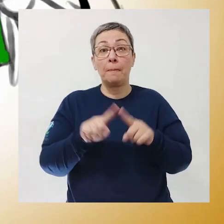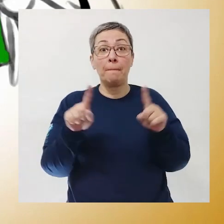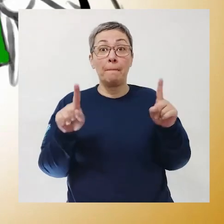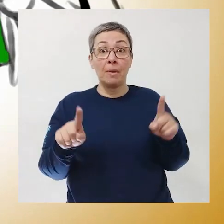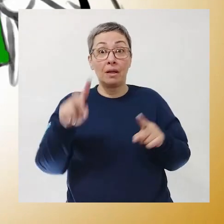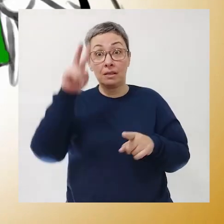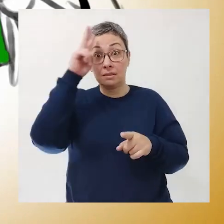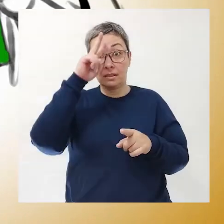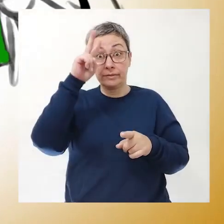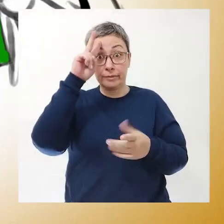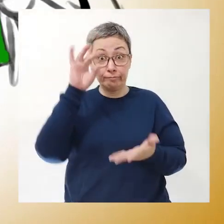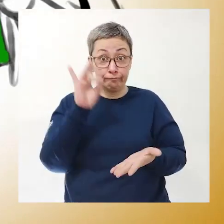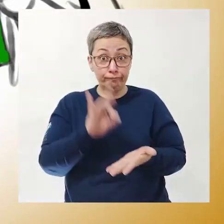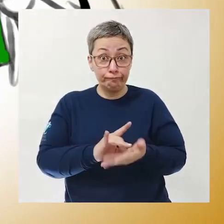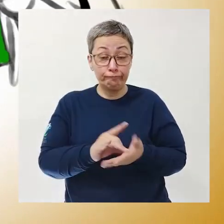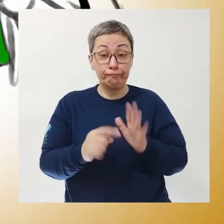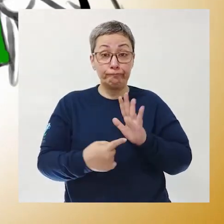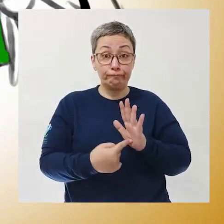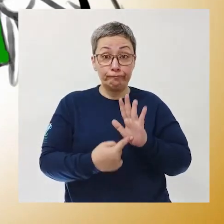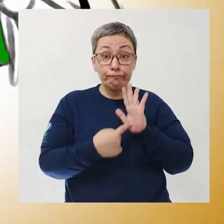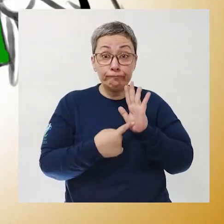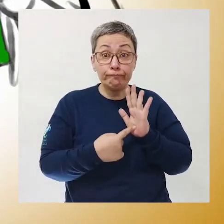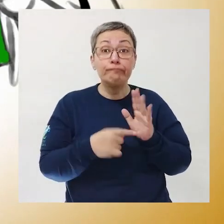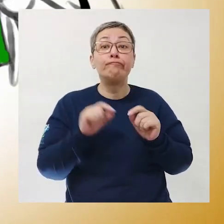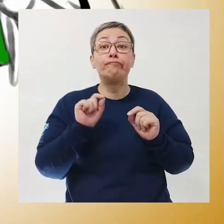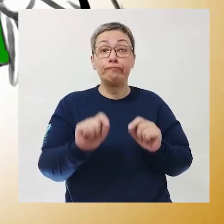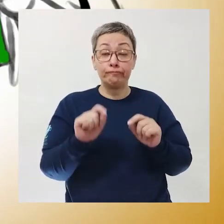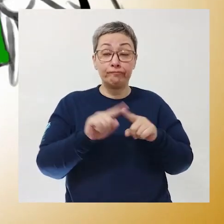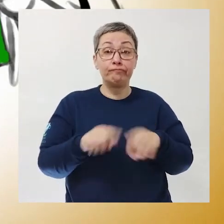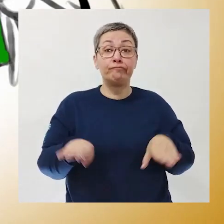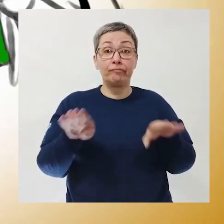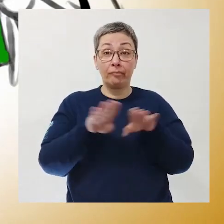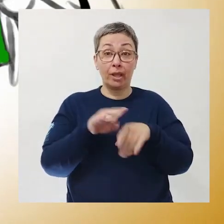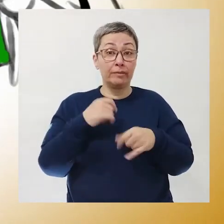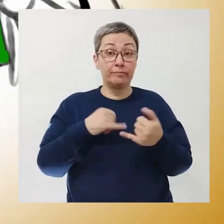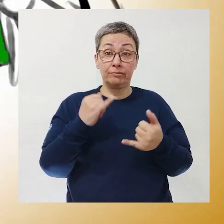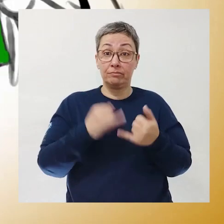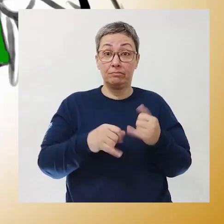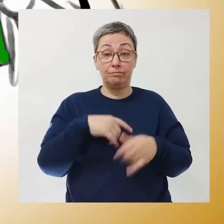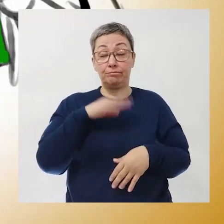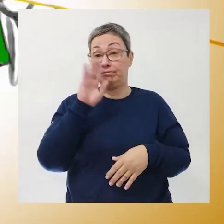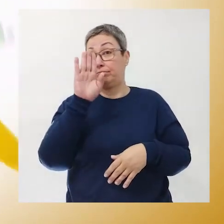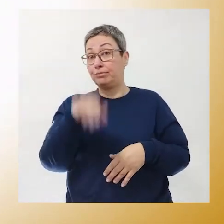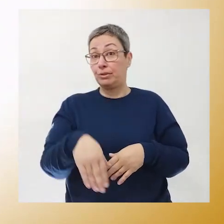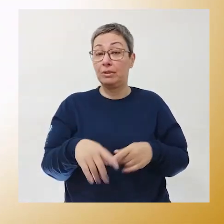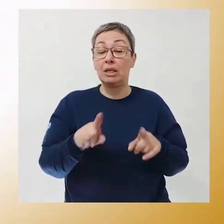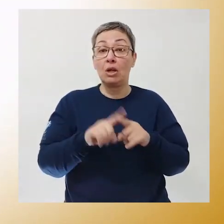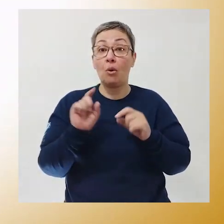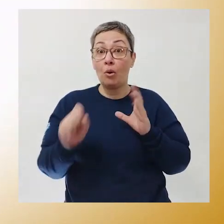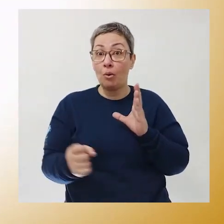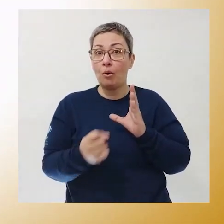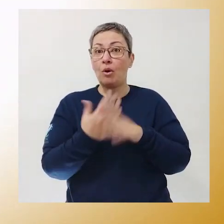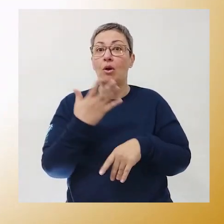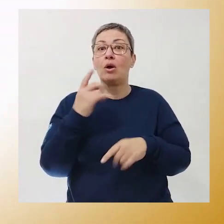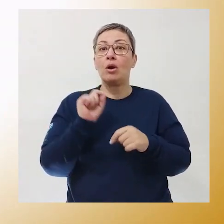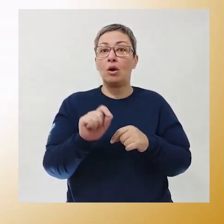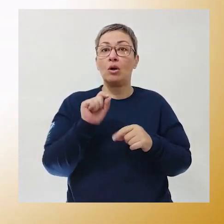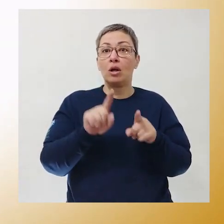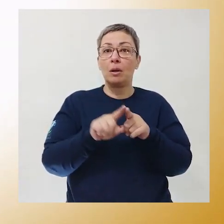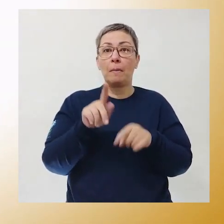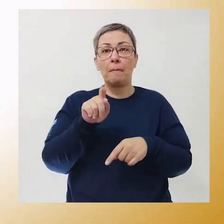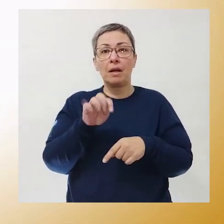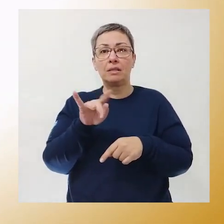obrigações. Mas a história e a realidade mostram que essa igualdade ainda é uma ilusão. A origem está